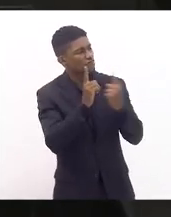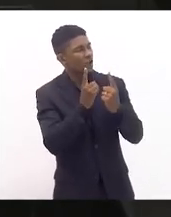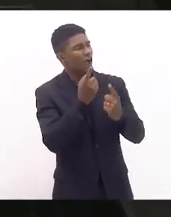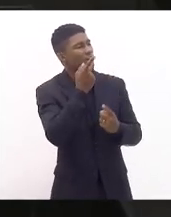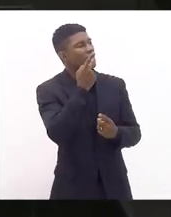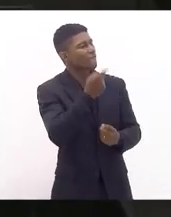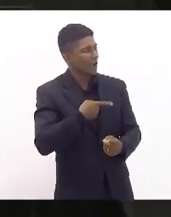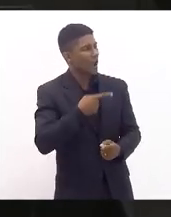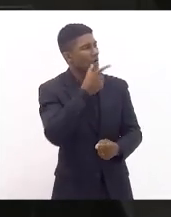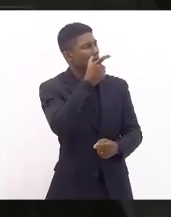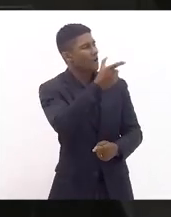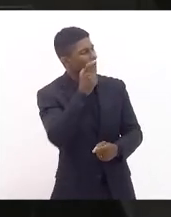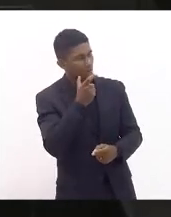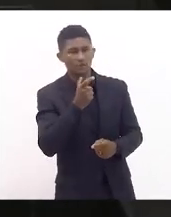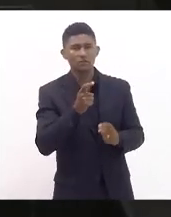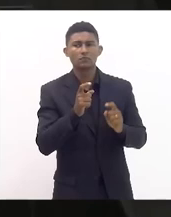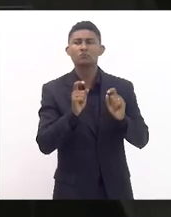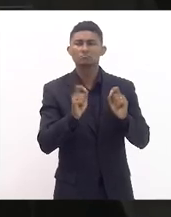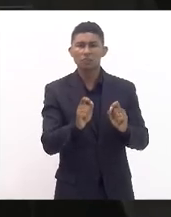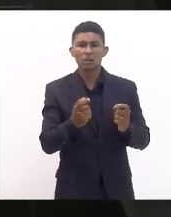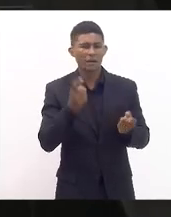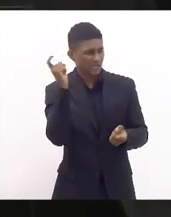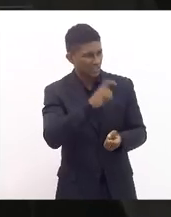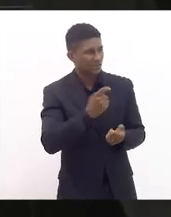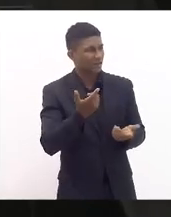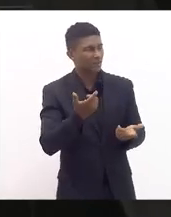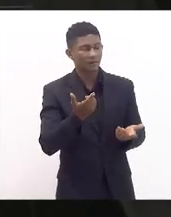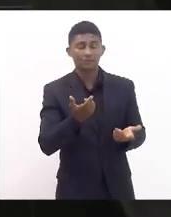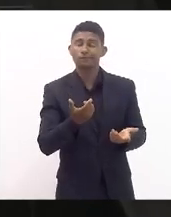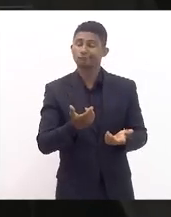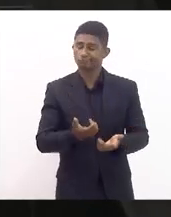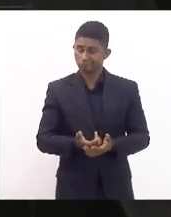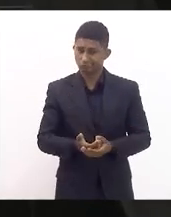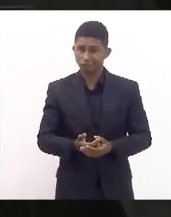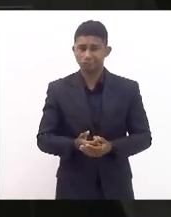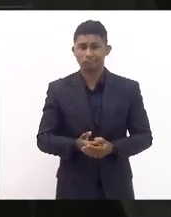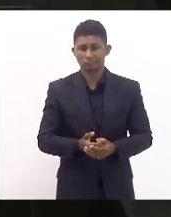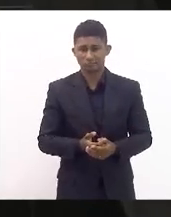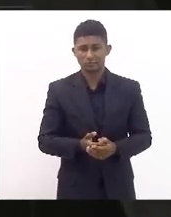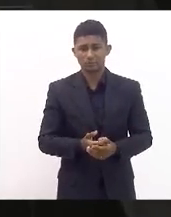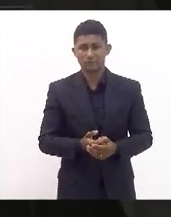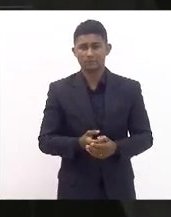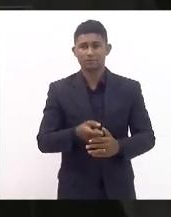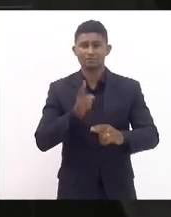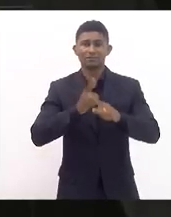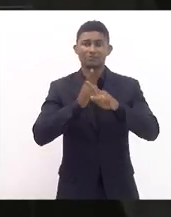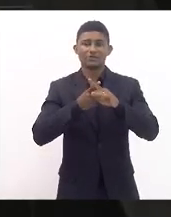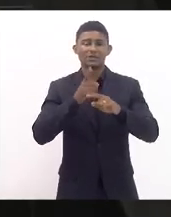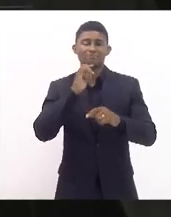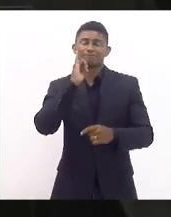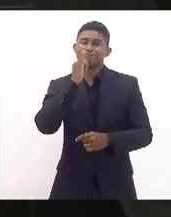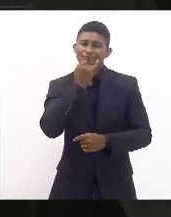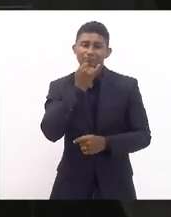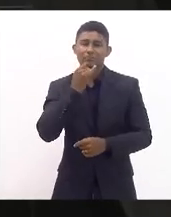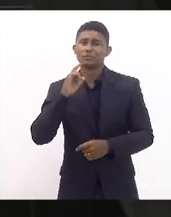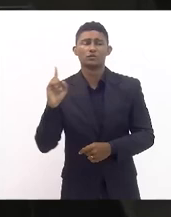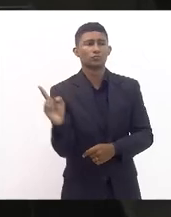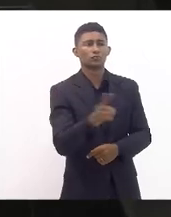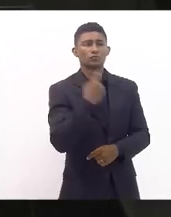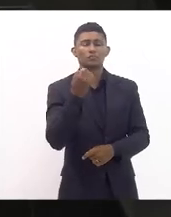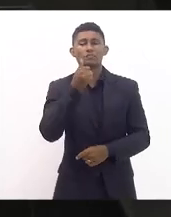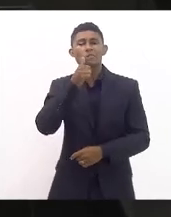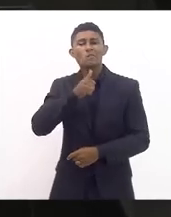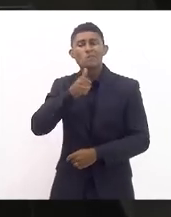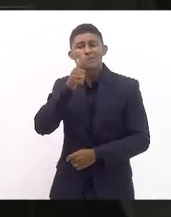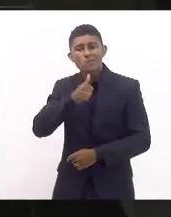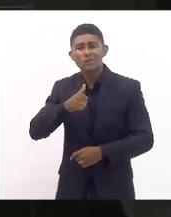ele fez e falou em relação a mim pelas costas. Porque, infelizmente, nós, mulheres,